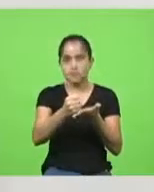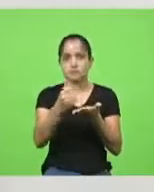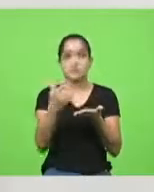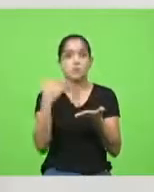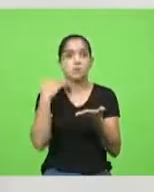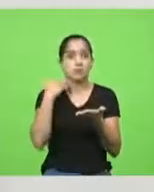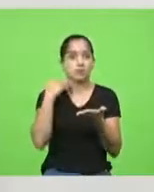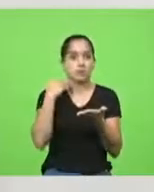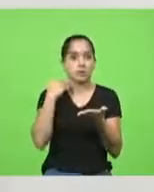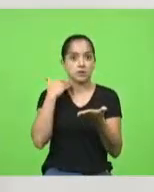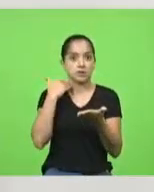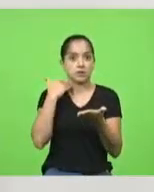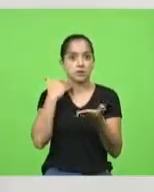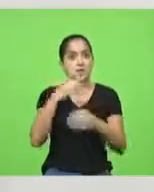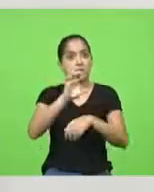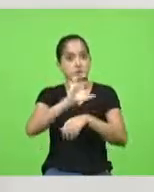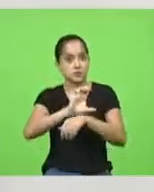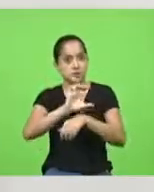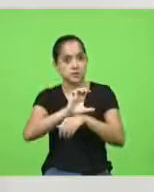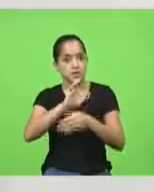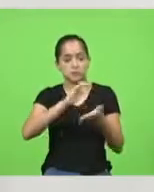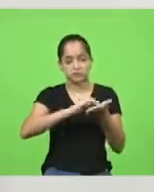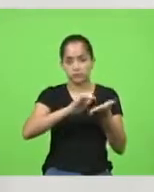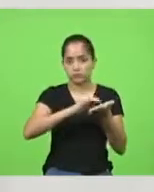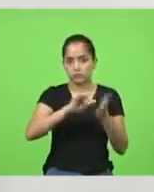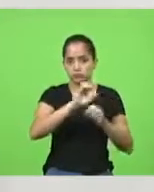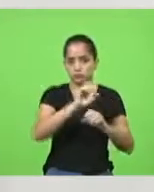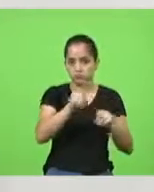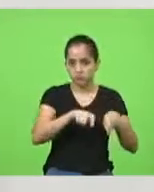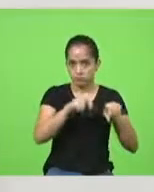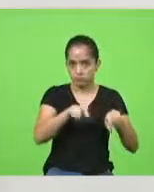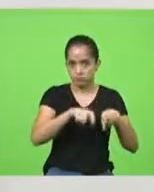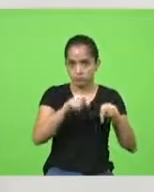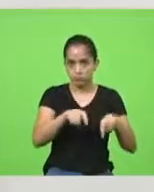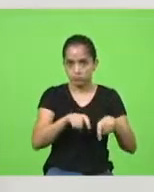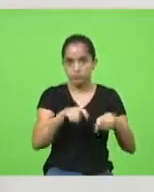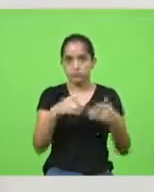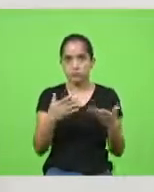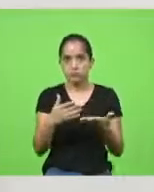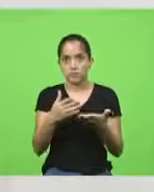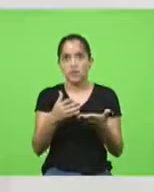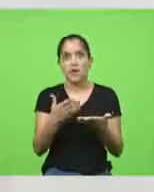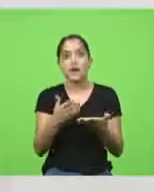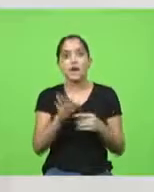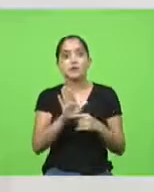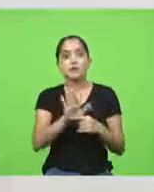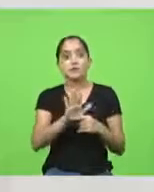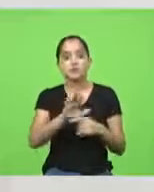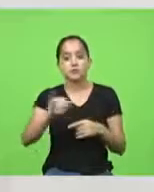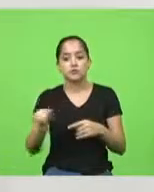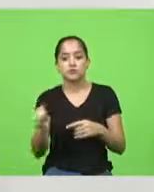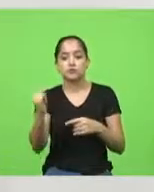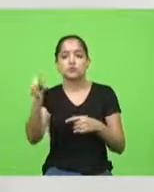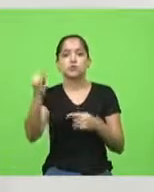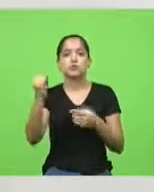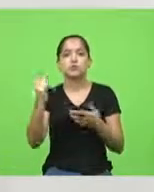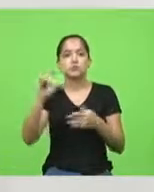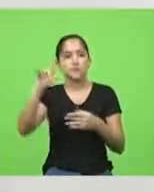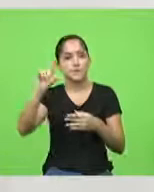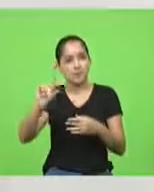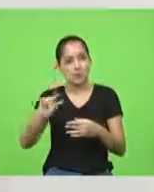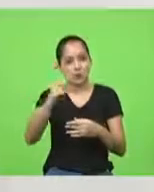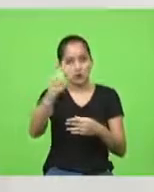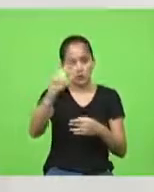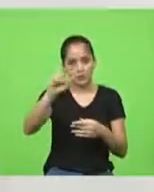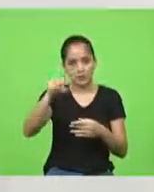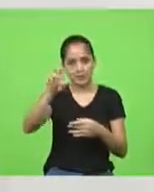e o Estado, através da Secretaria da Agricultura, dá uma subvenção de juros de até 2,5% sob o